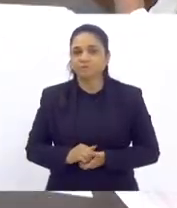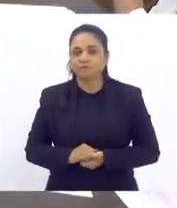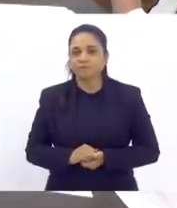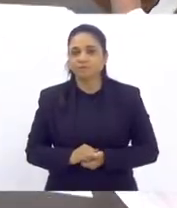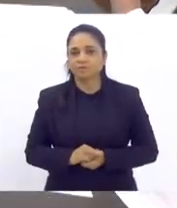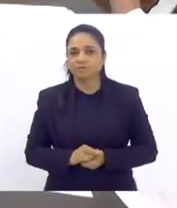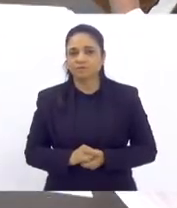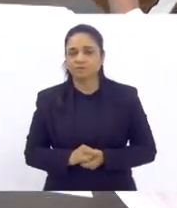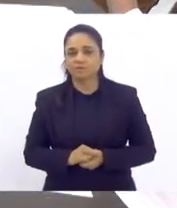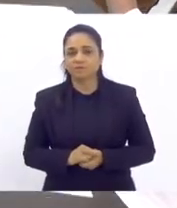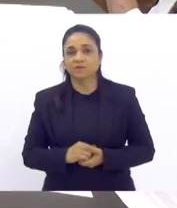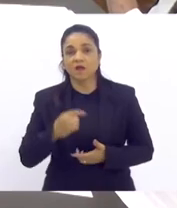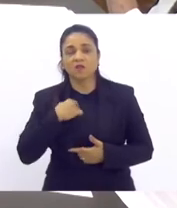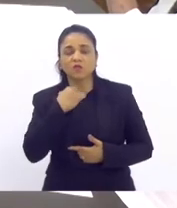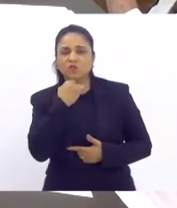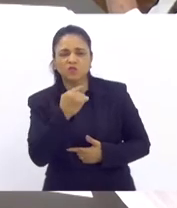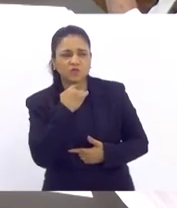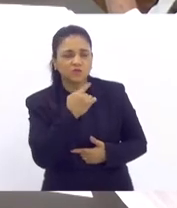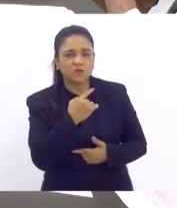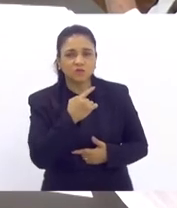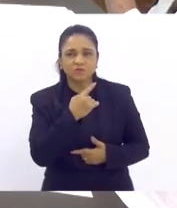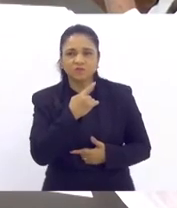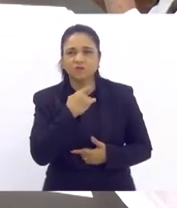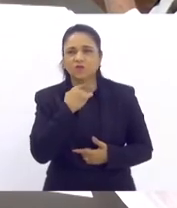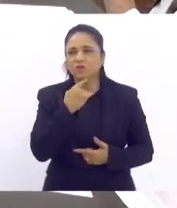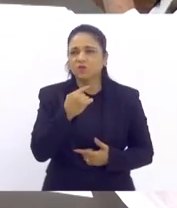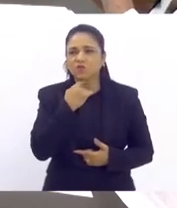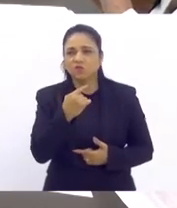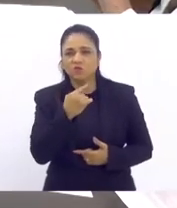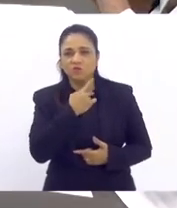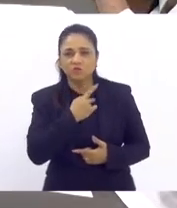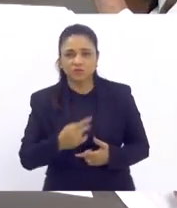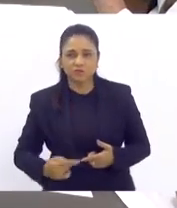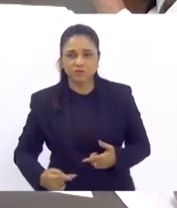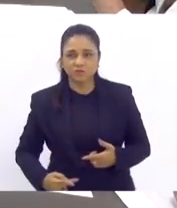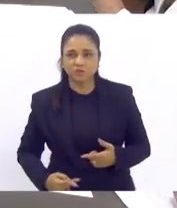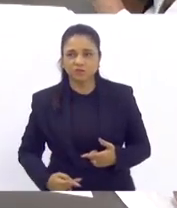minha única dúvida presidente não tem nada a ver